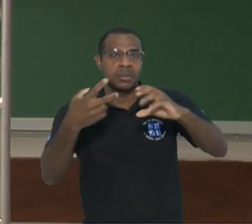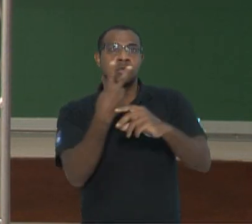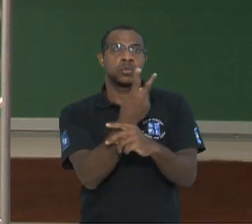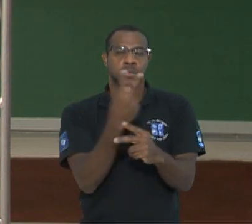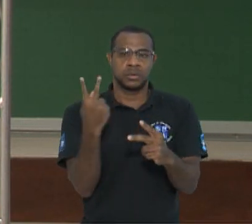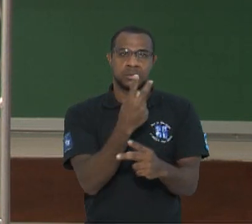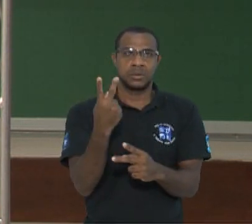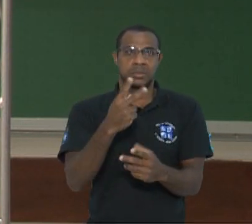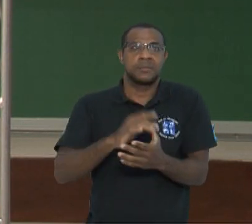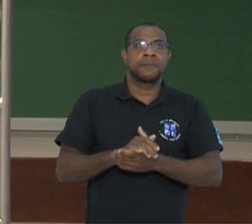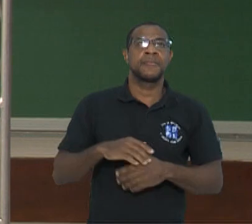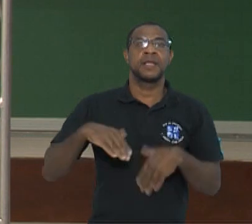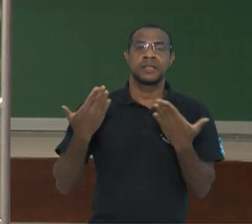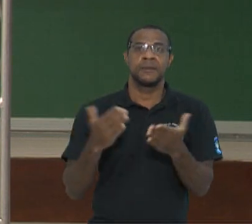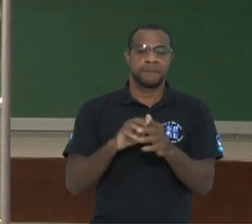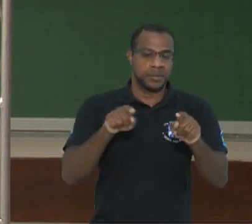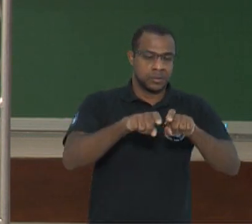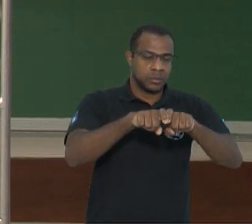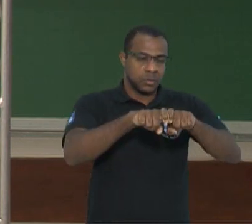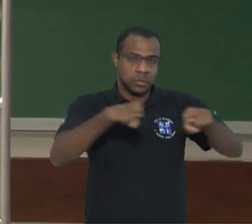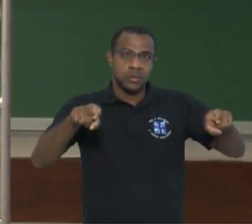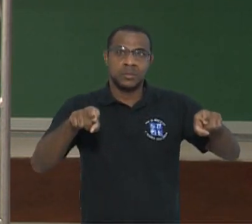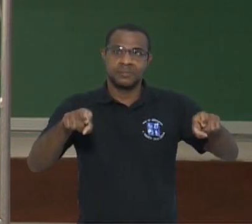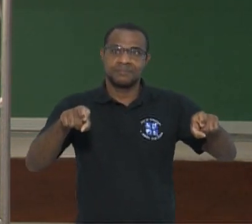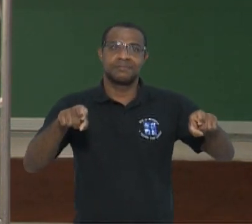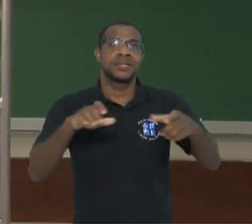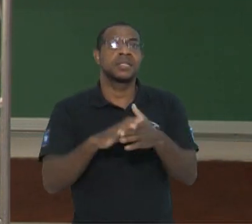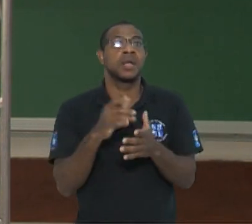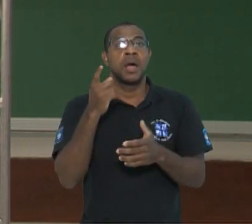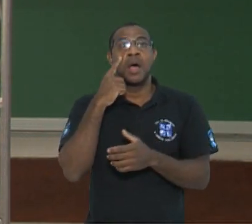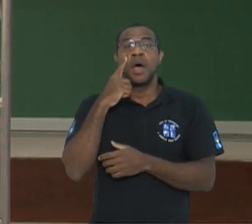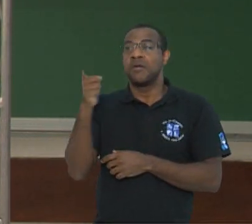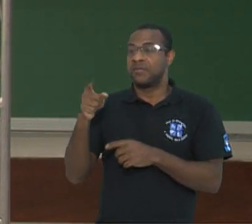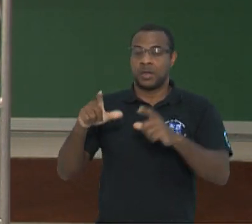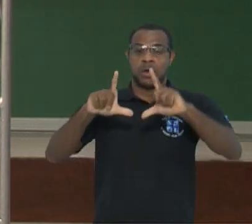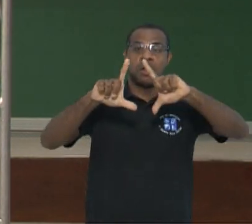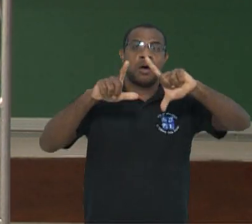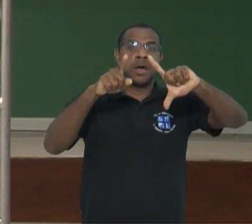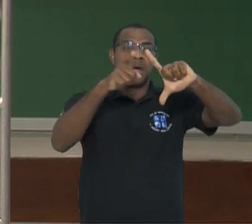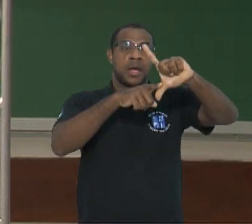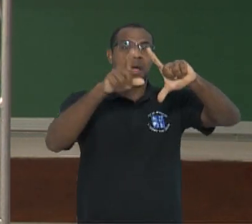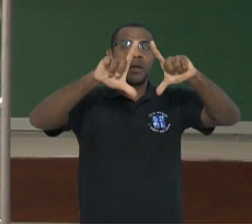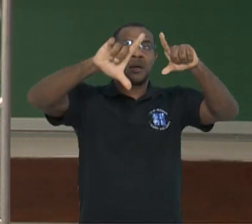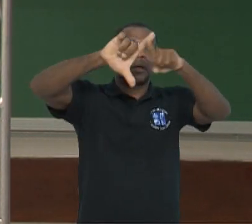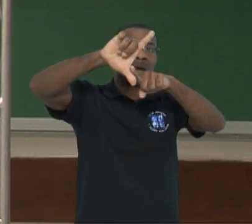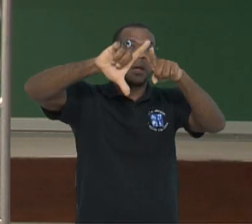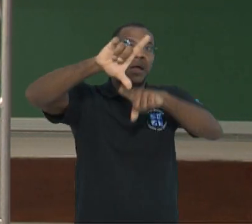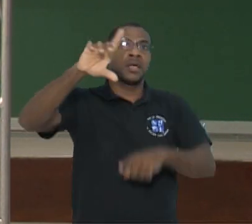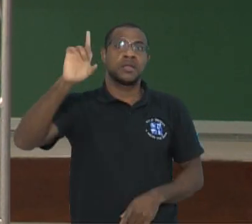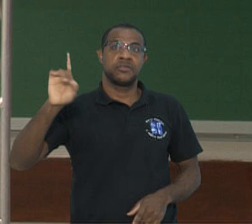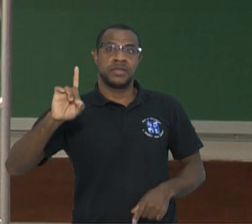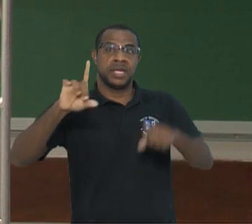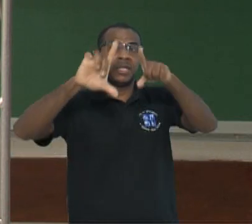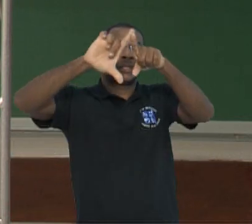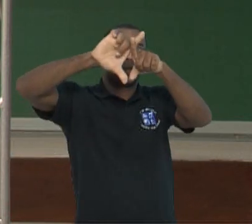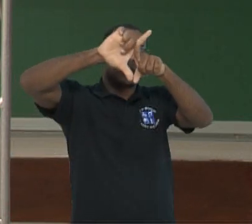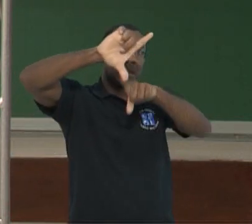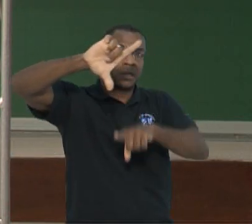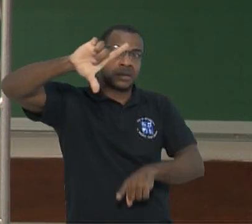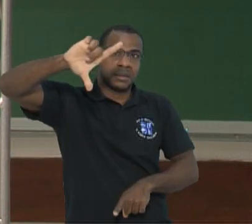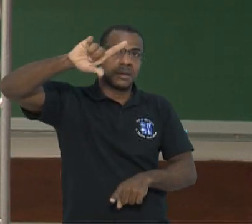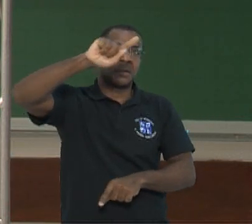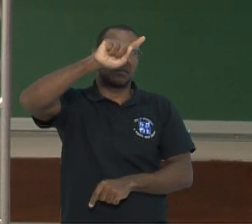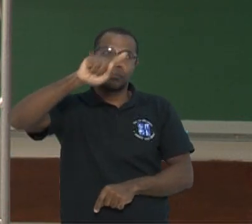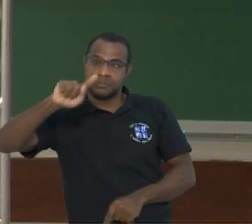igual a 4/3 de x. É a reta voltada para a direita. Qual que é a segunda? Y igual a